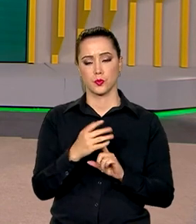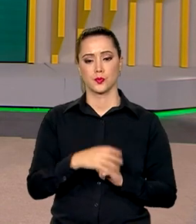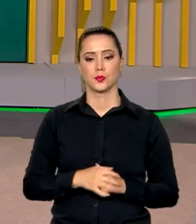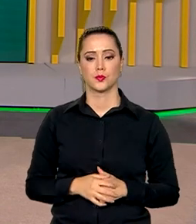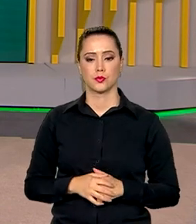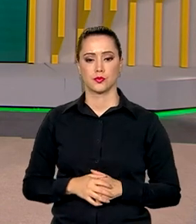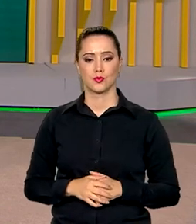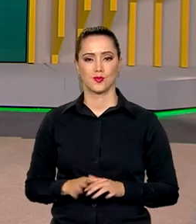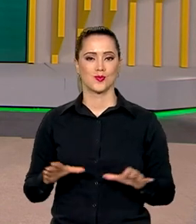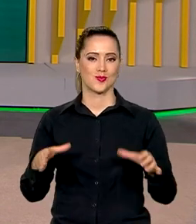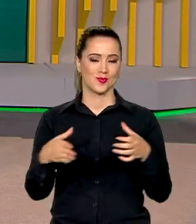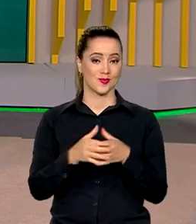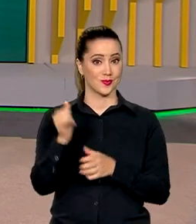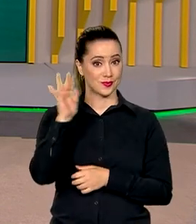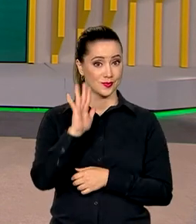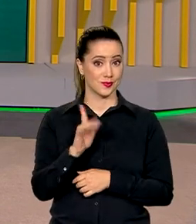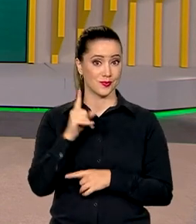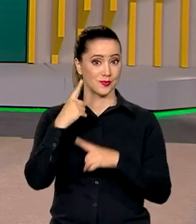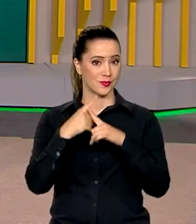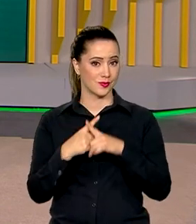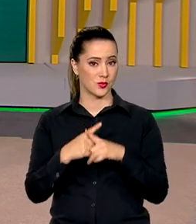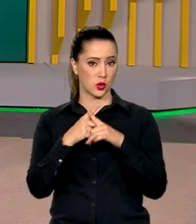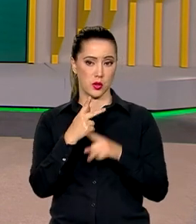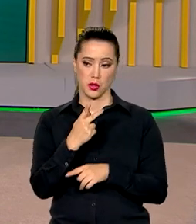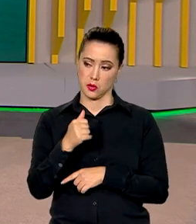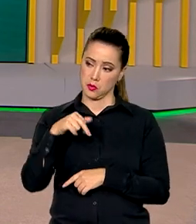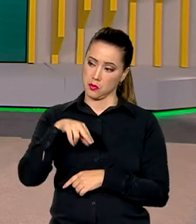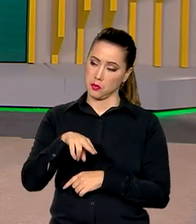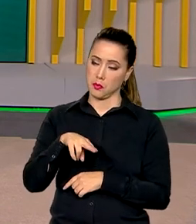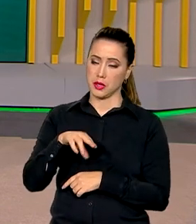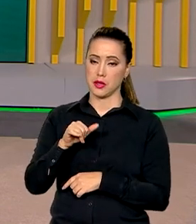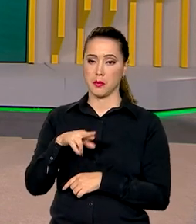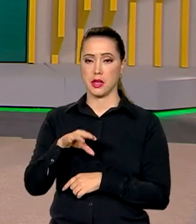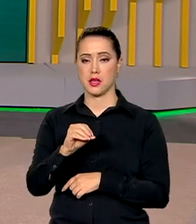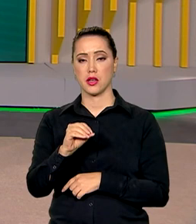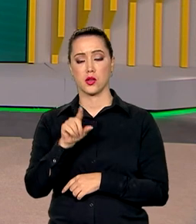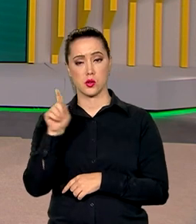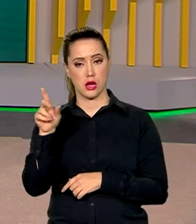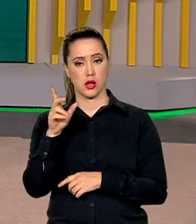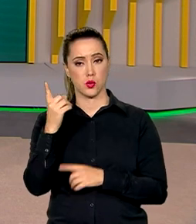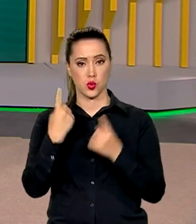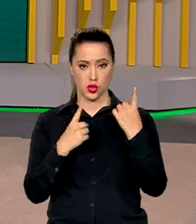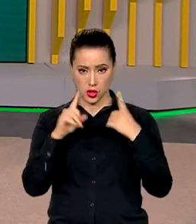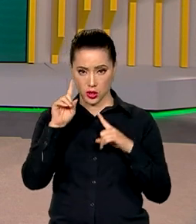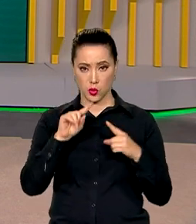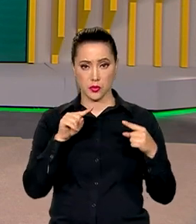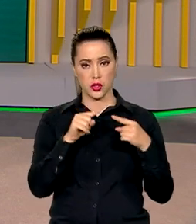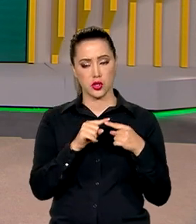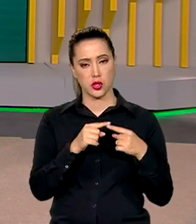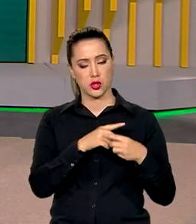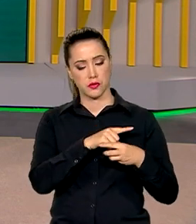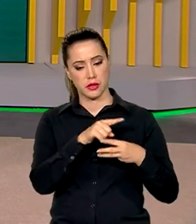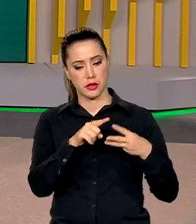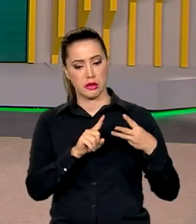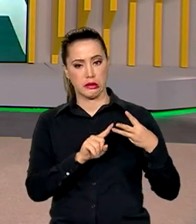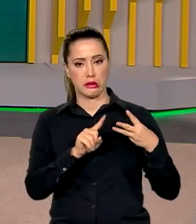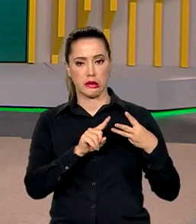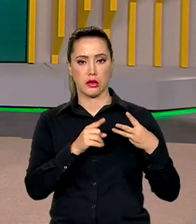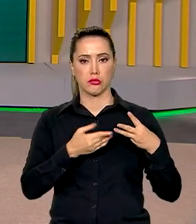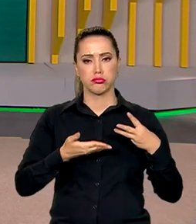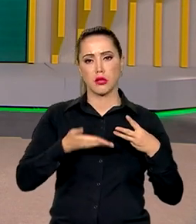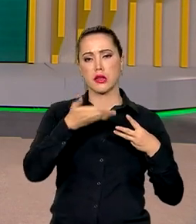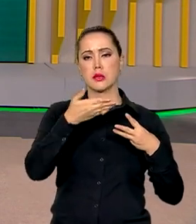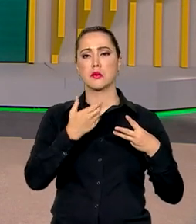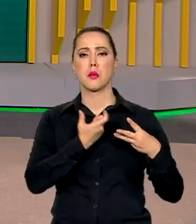o time Brasil nos jogos pan-americanos de Santiago no Chile tem como objetivo ficar entre os três primeiros colocados no quadro de